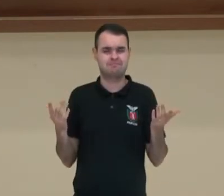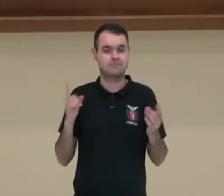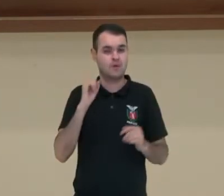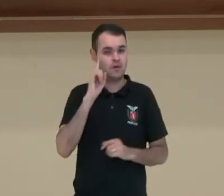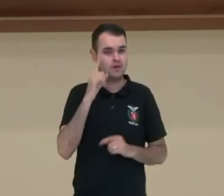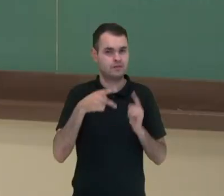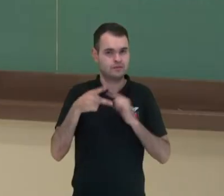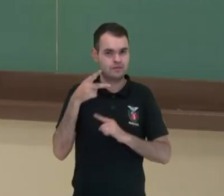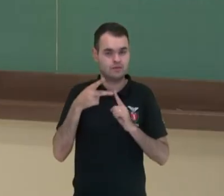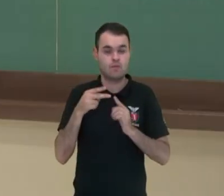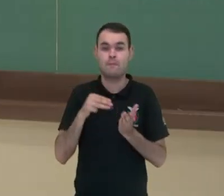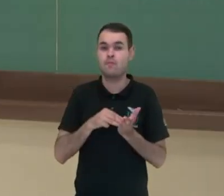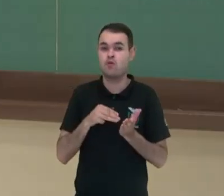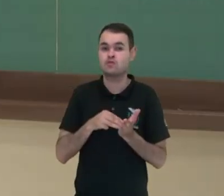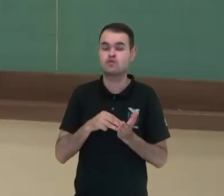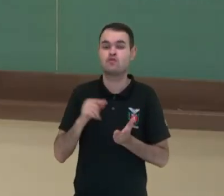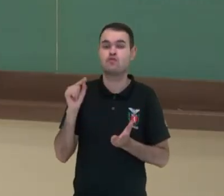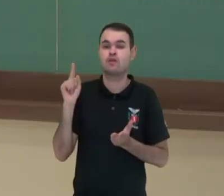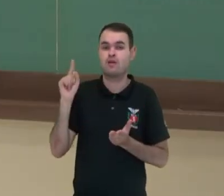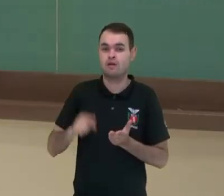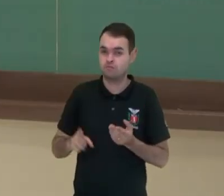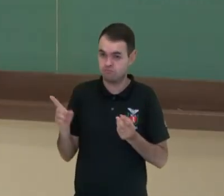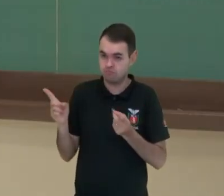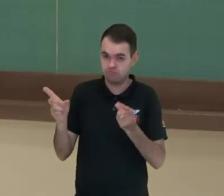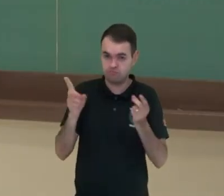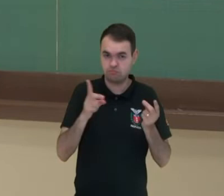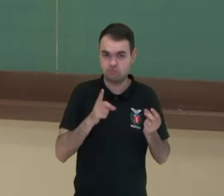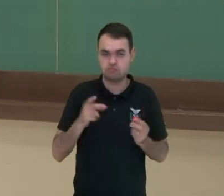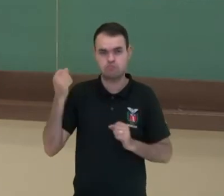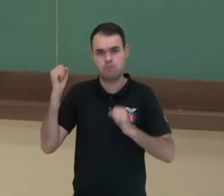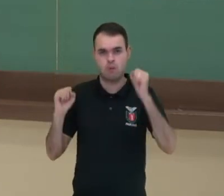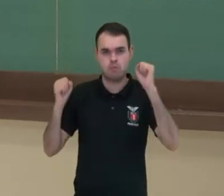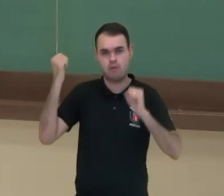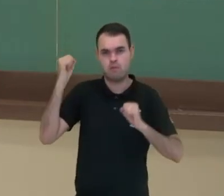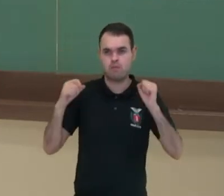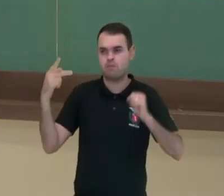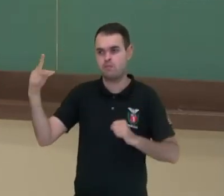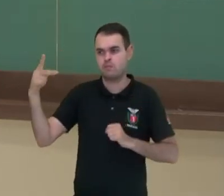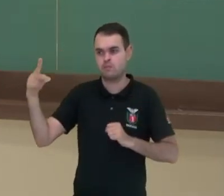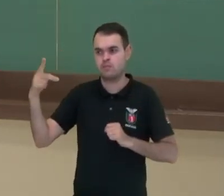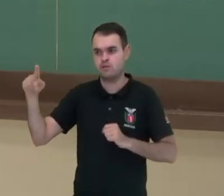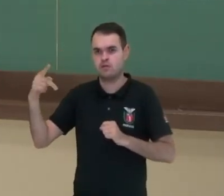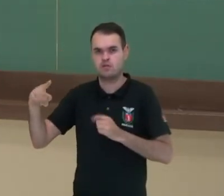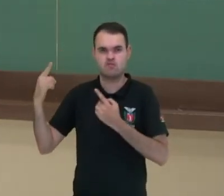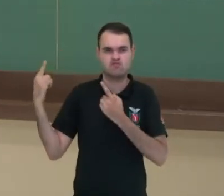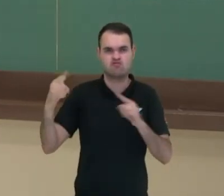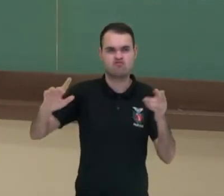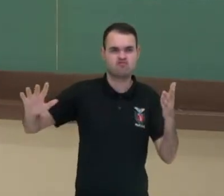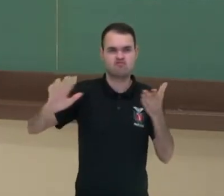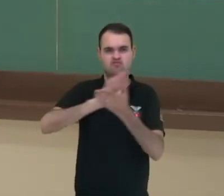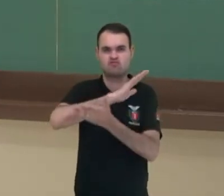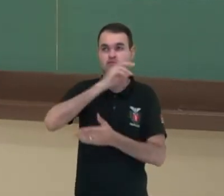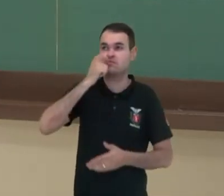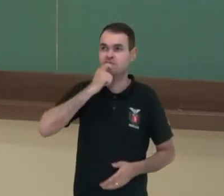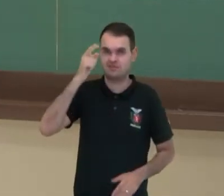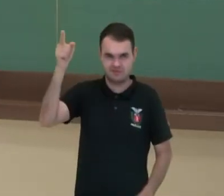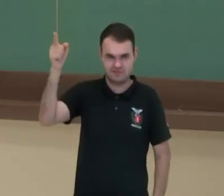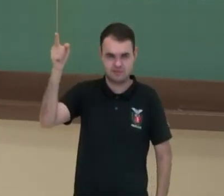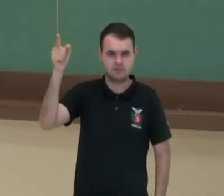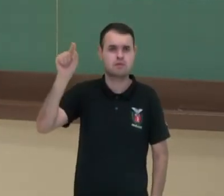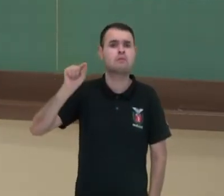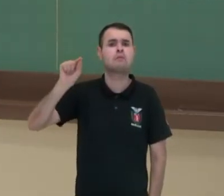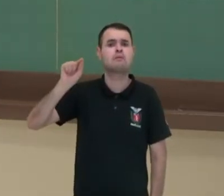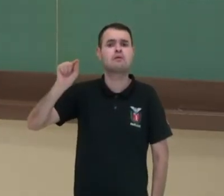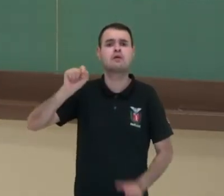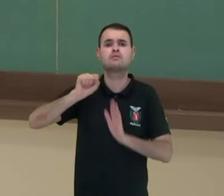se o motivo era que os comércios industriais do Paraguai estavam ameaçando a hegemonia inglesa, quem